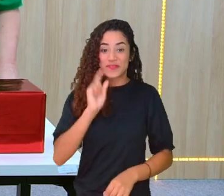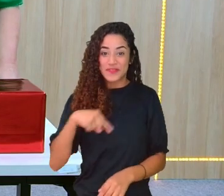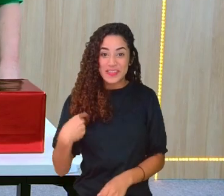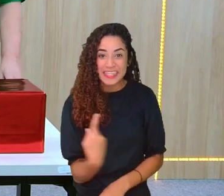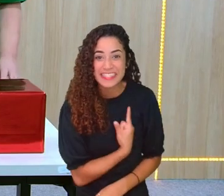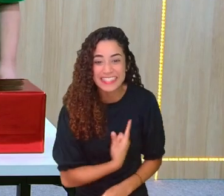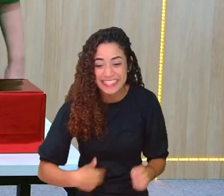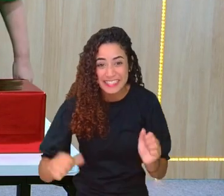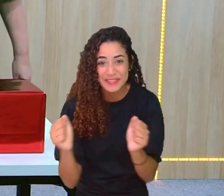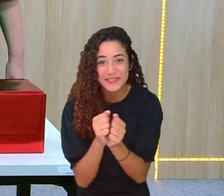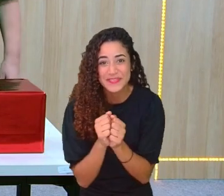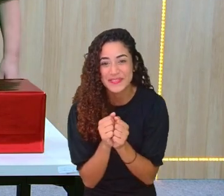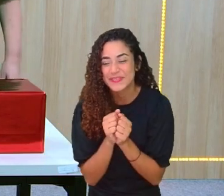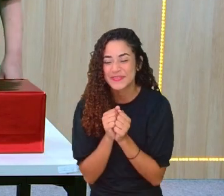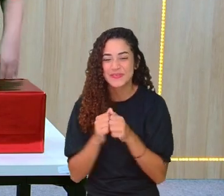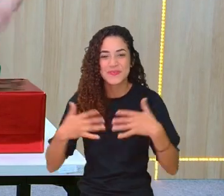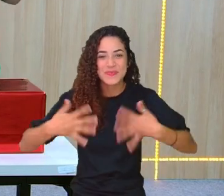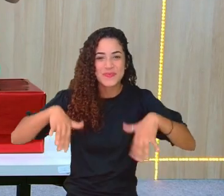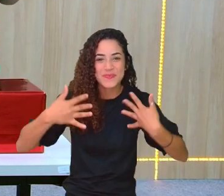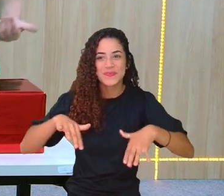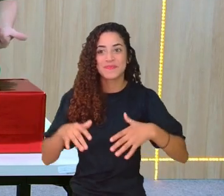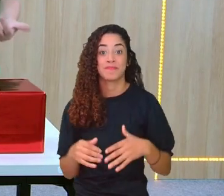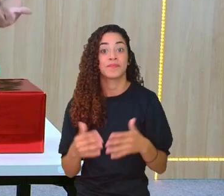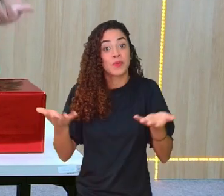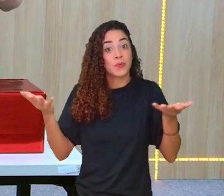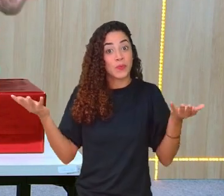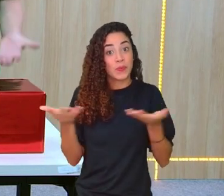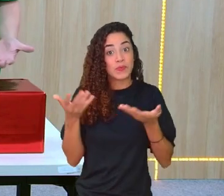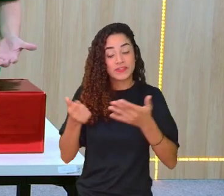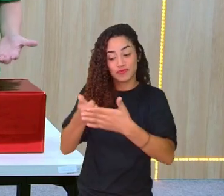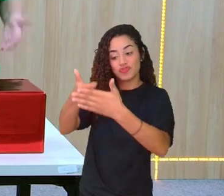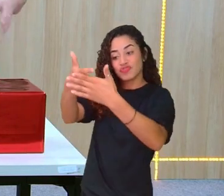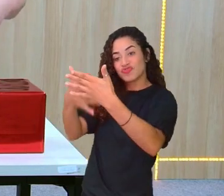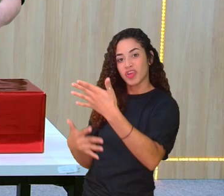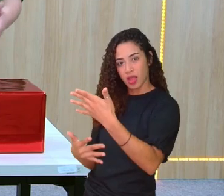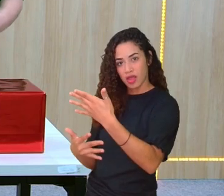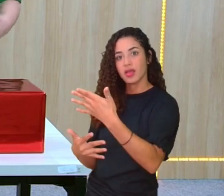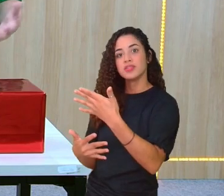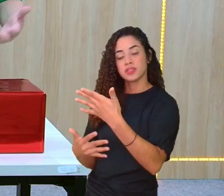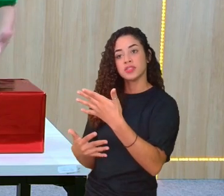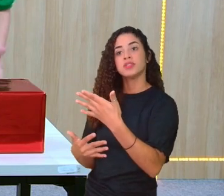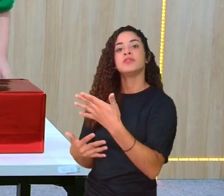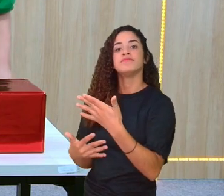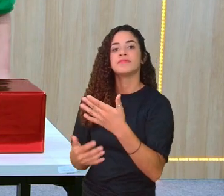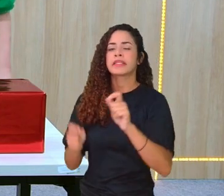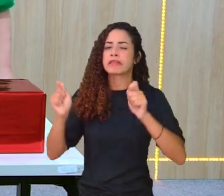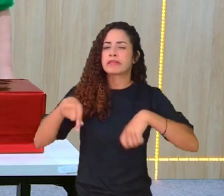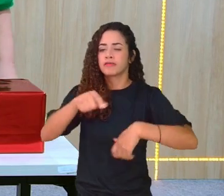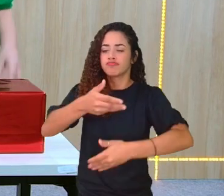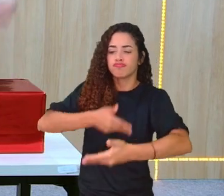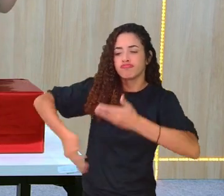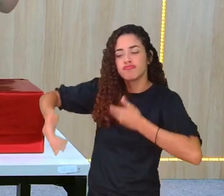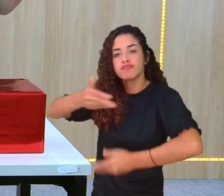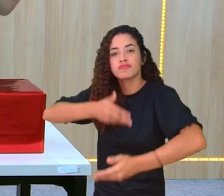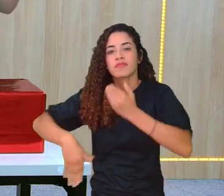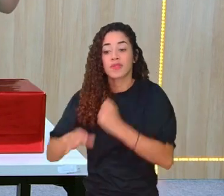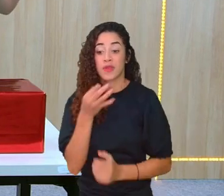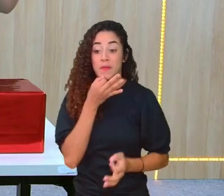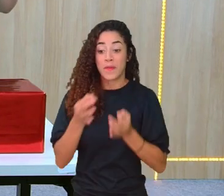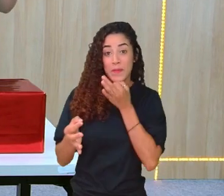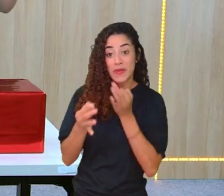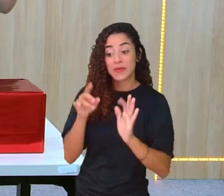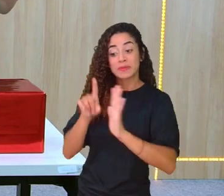conosco. E hoje, no nosso chat, que é onde vocês interagem com a gente, dando